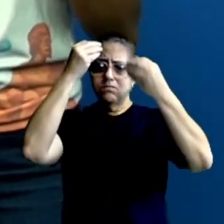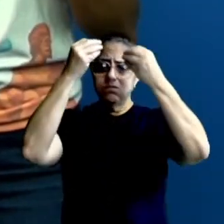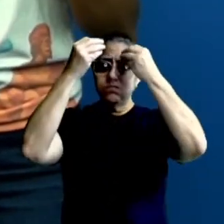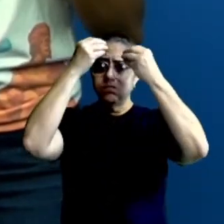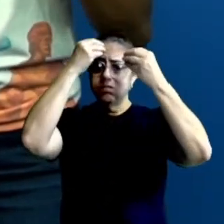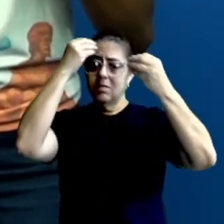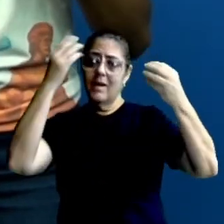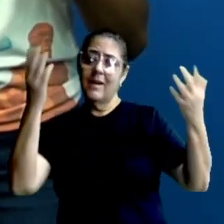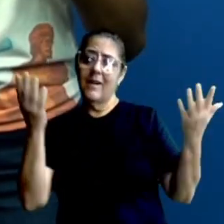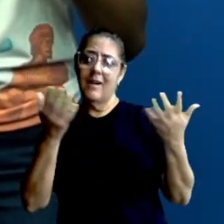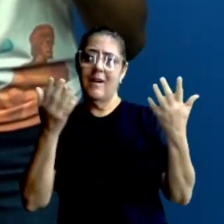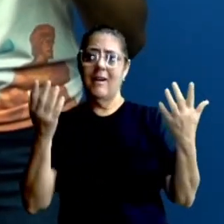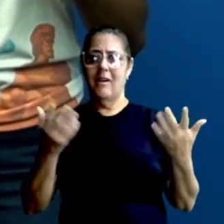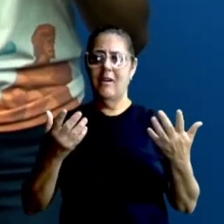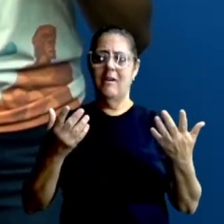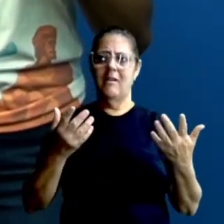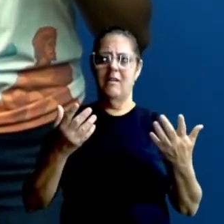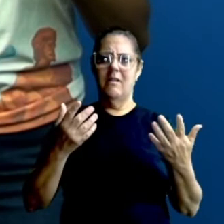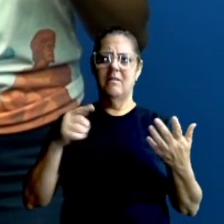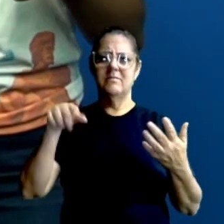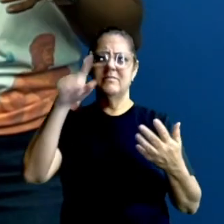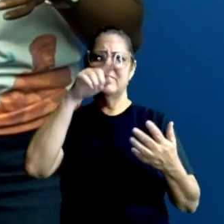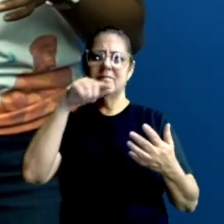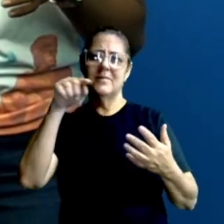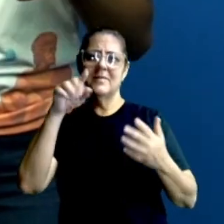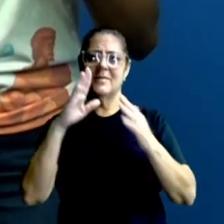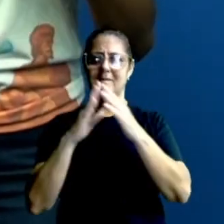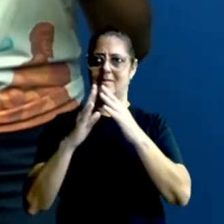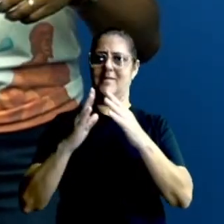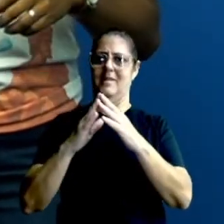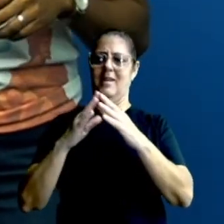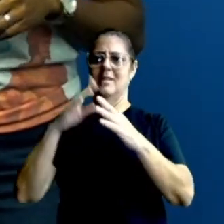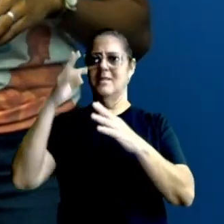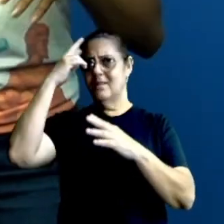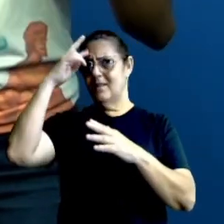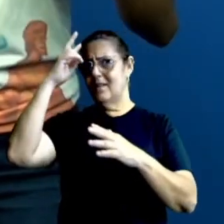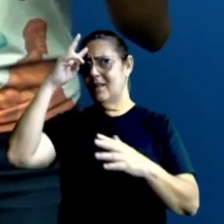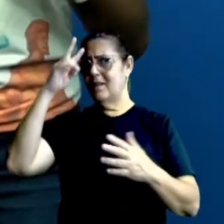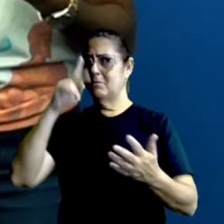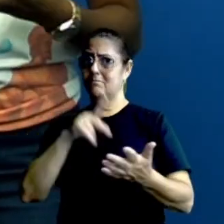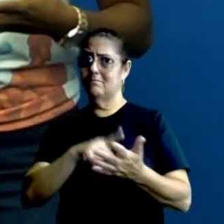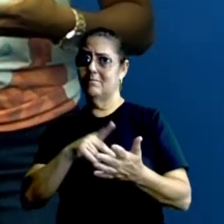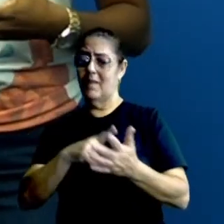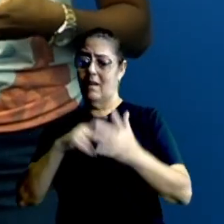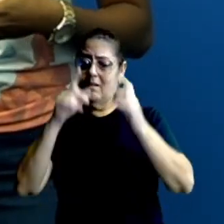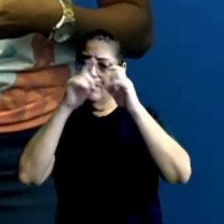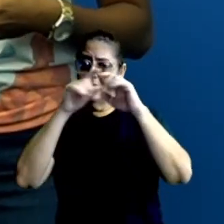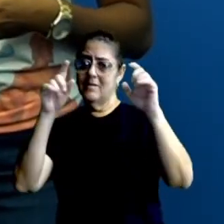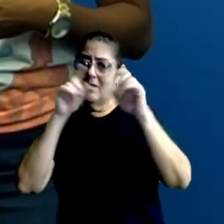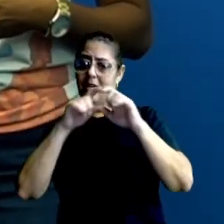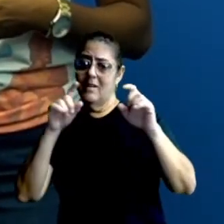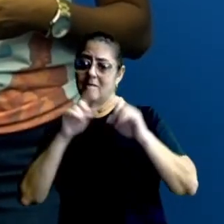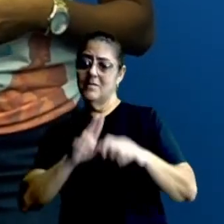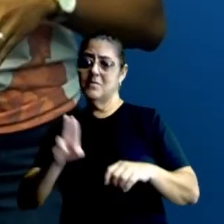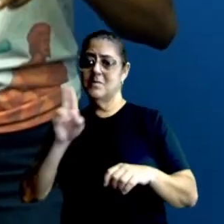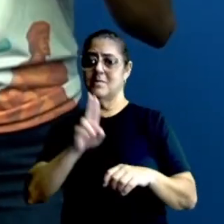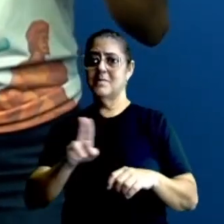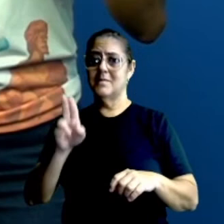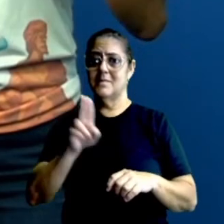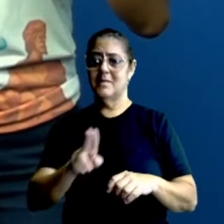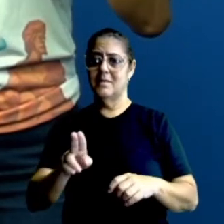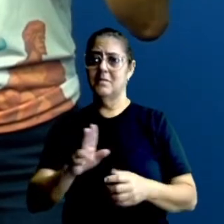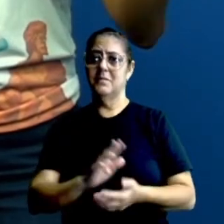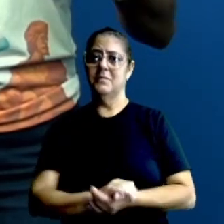coisa Agora chegou a hora de a gente saber Será que você aí de casa lembra mesmo das frases que nós utilizamos